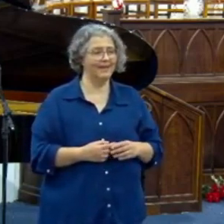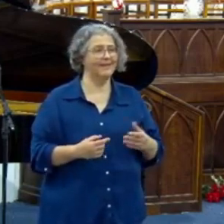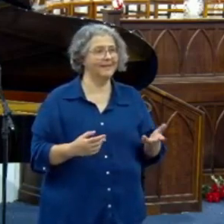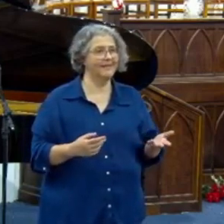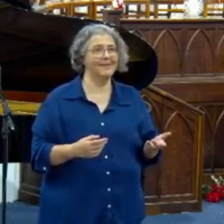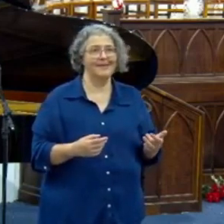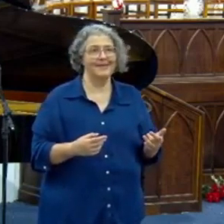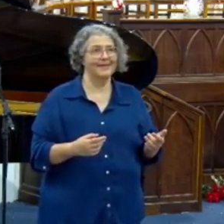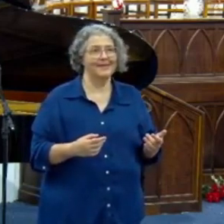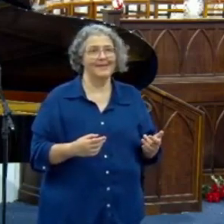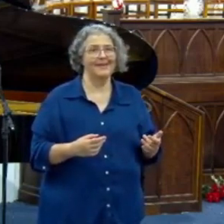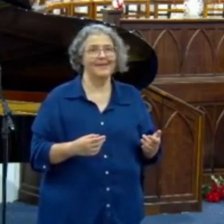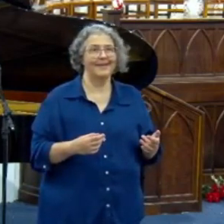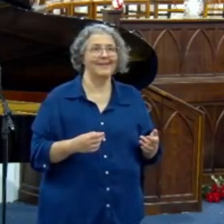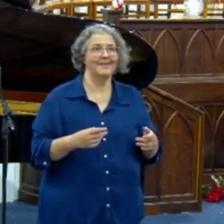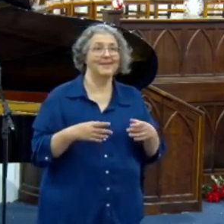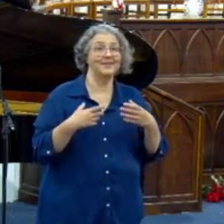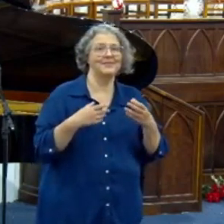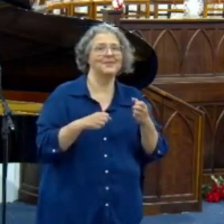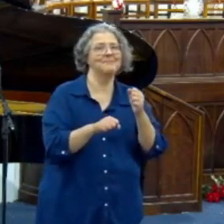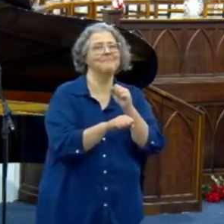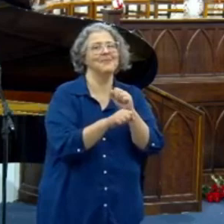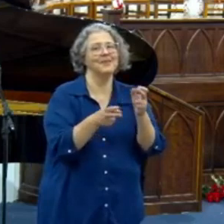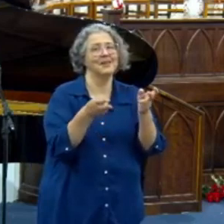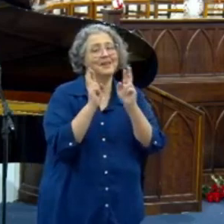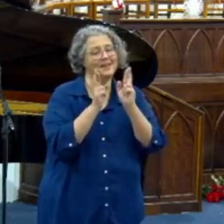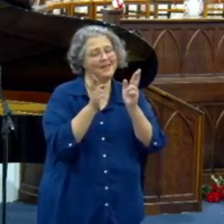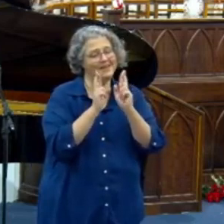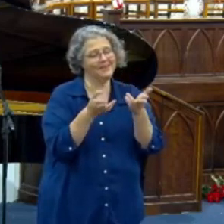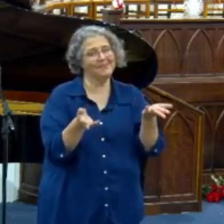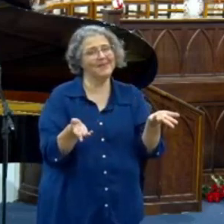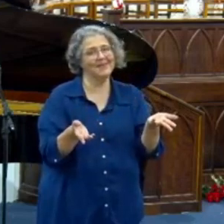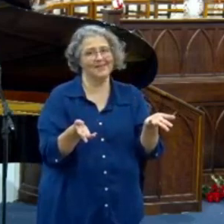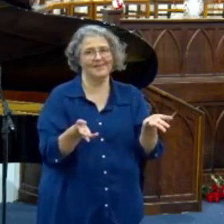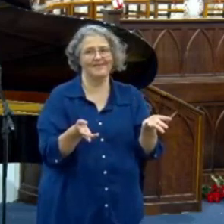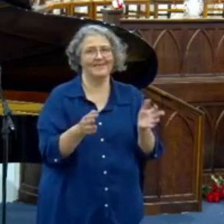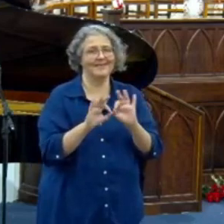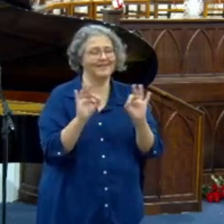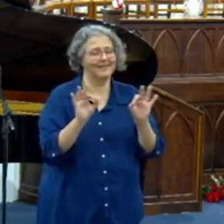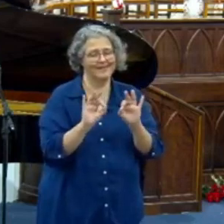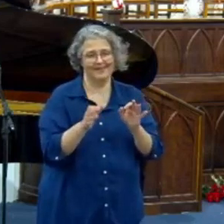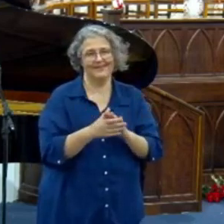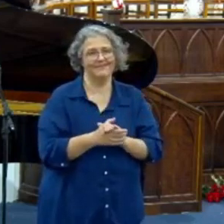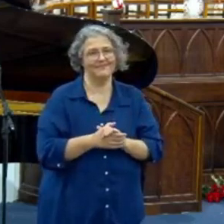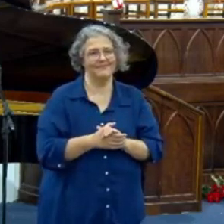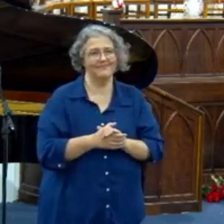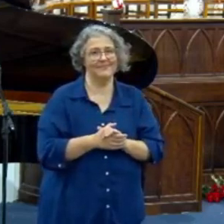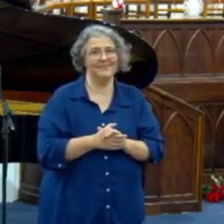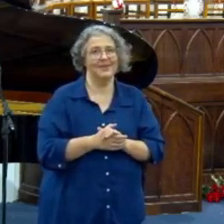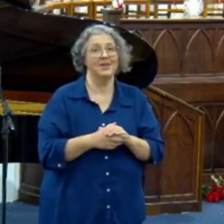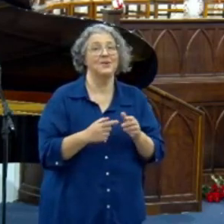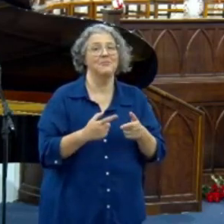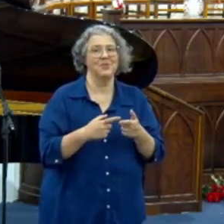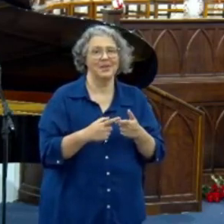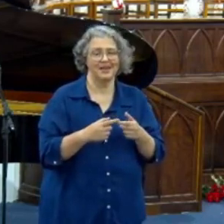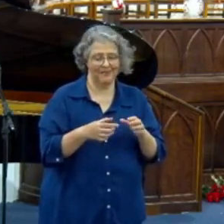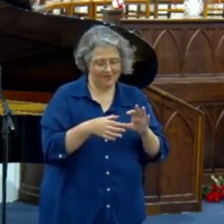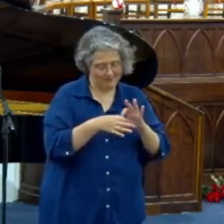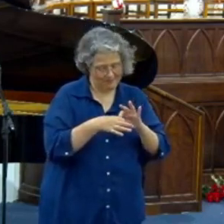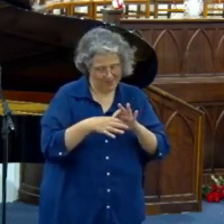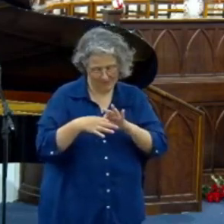de agradar a Deus cumprindo uma coisa ou outra. Porque isso é a mesma coisa que uma corrente se romper e você cair.